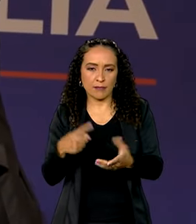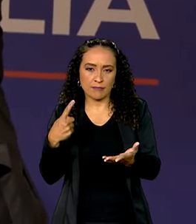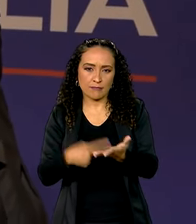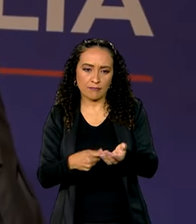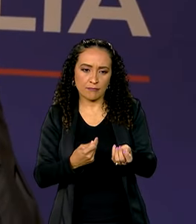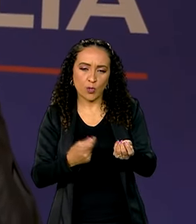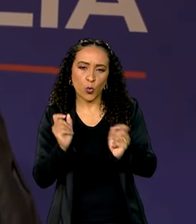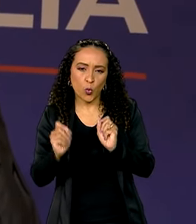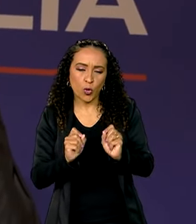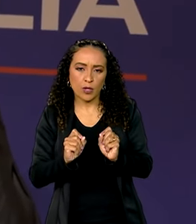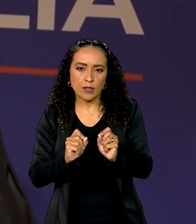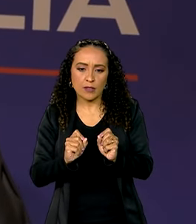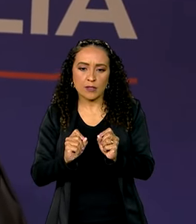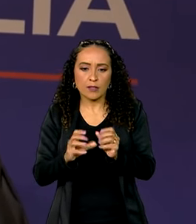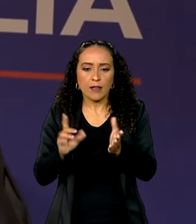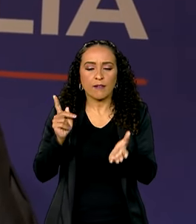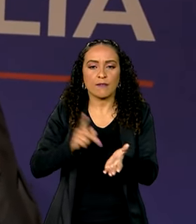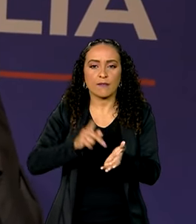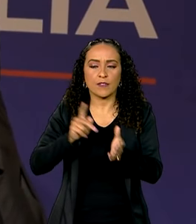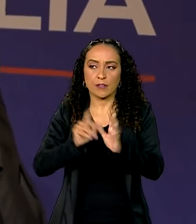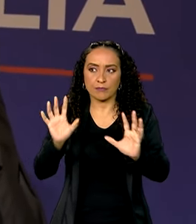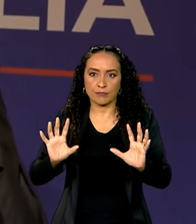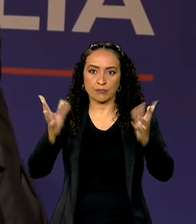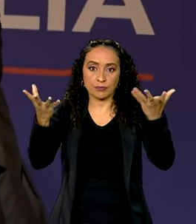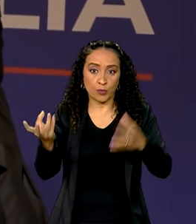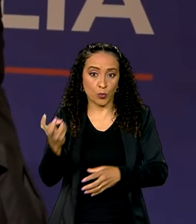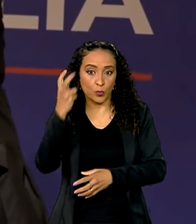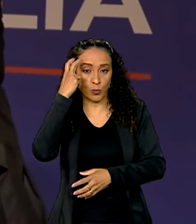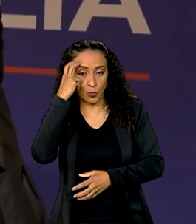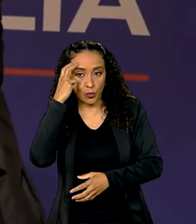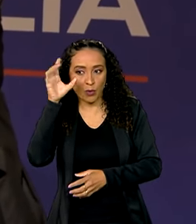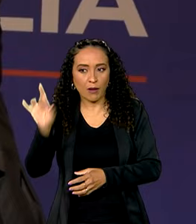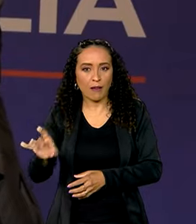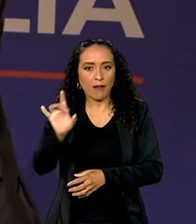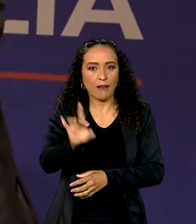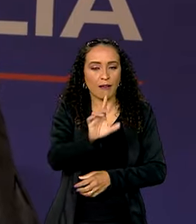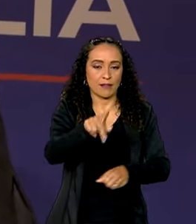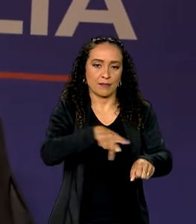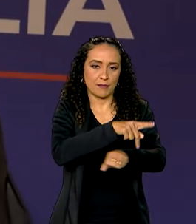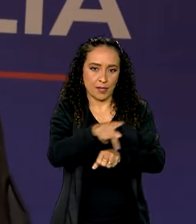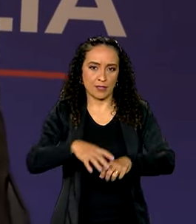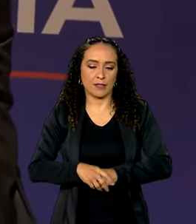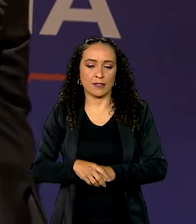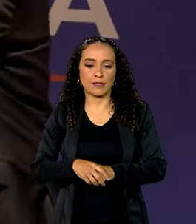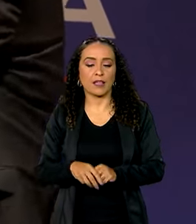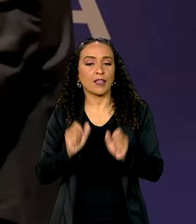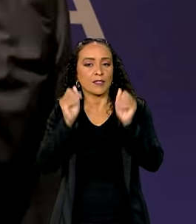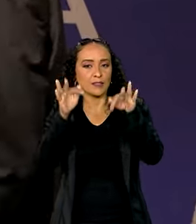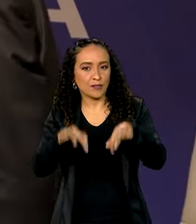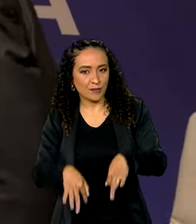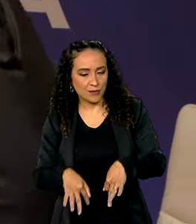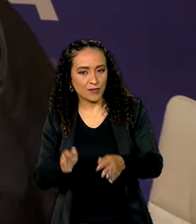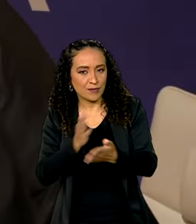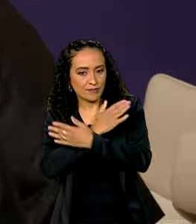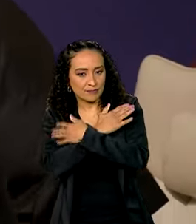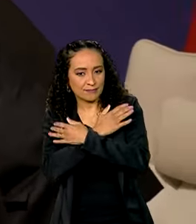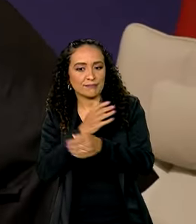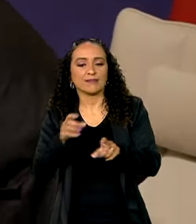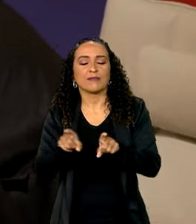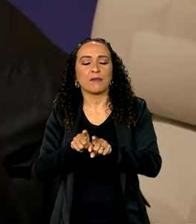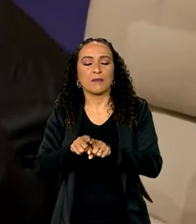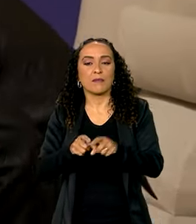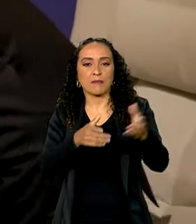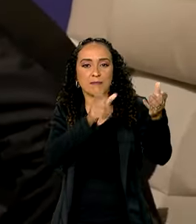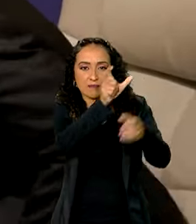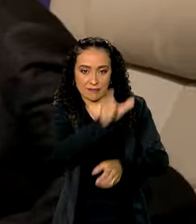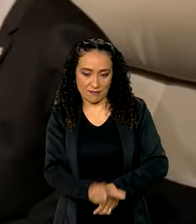a realização de eventos culturais em cada país. Na despedida, Macron convidou Lula